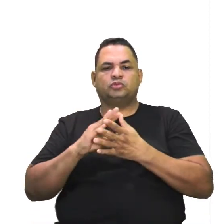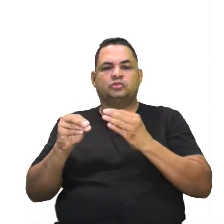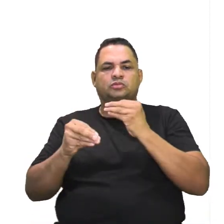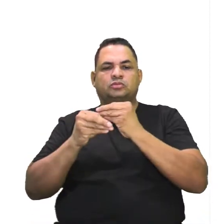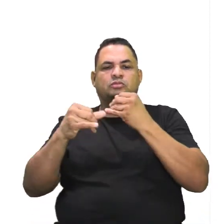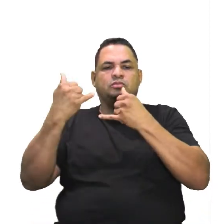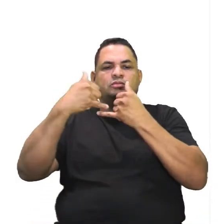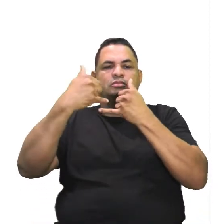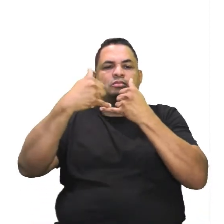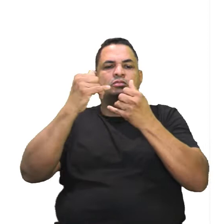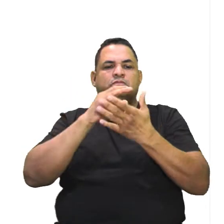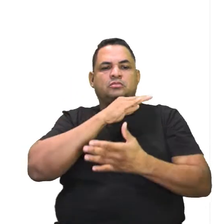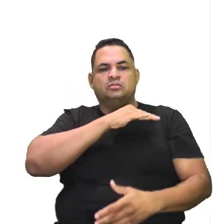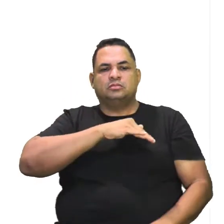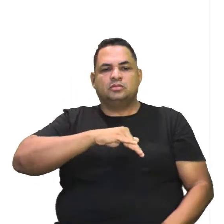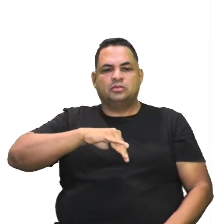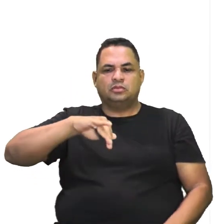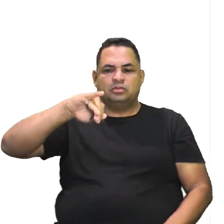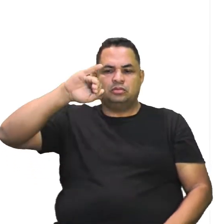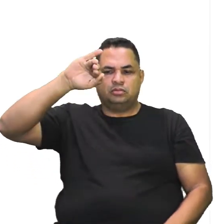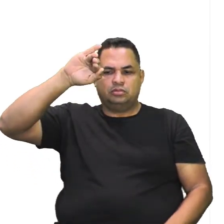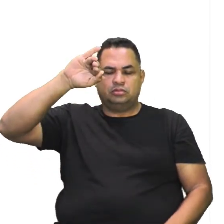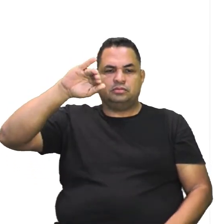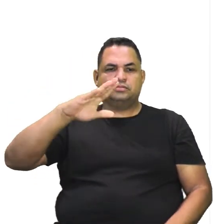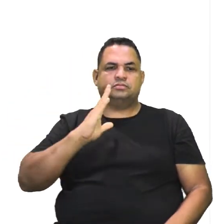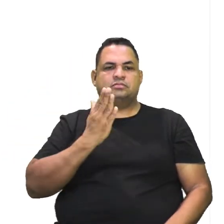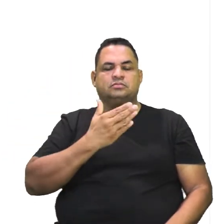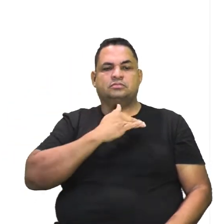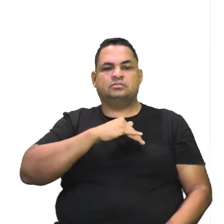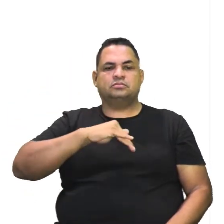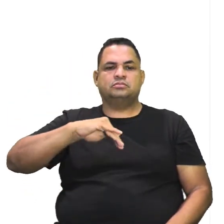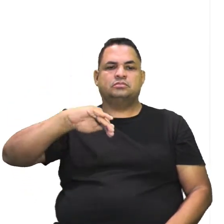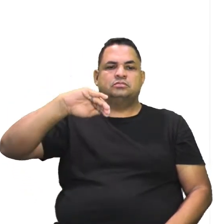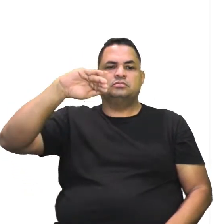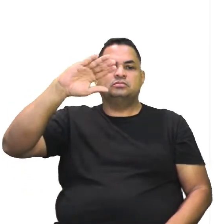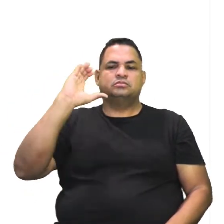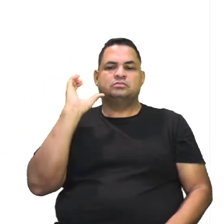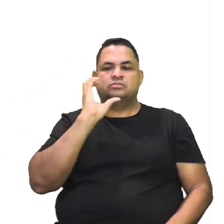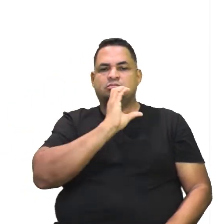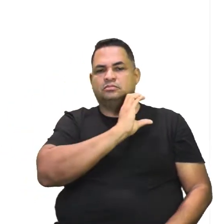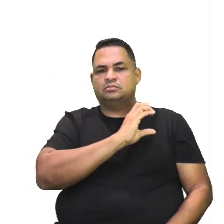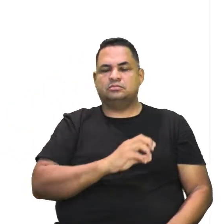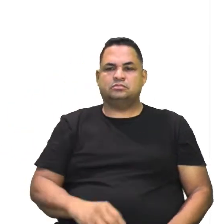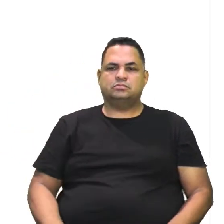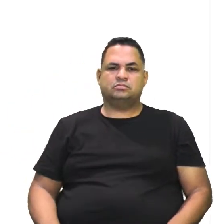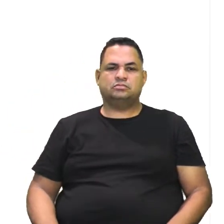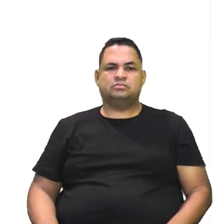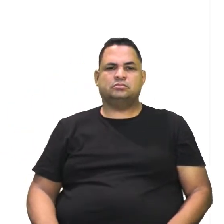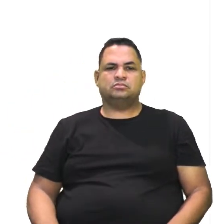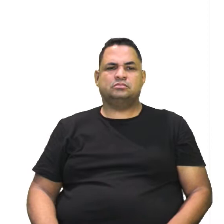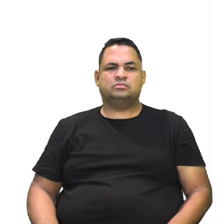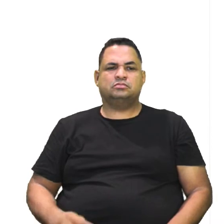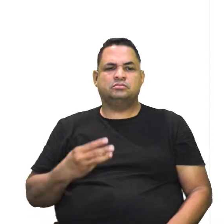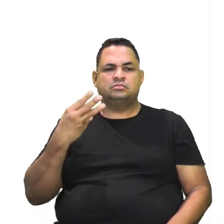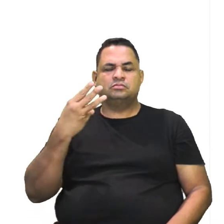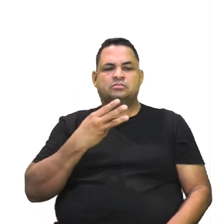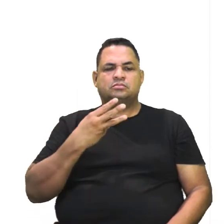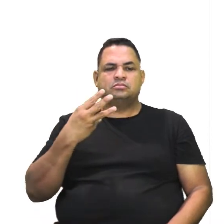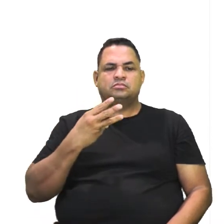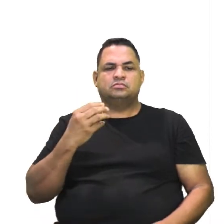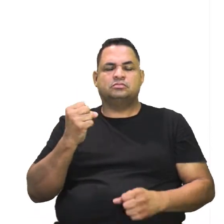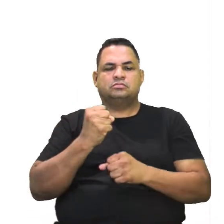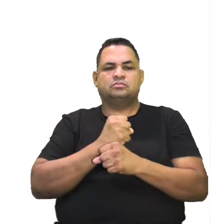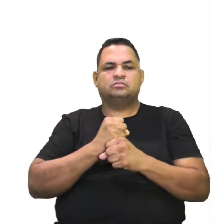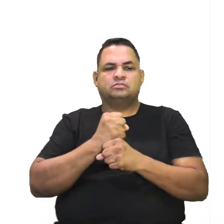ele faz? Uma curva, né? Então já vai crescendo aí mais rápido aí. Olha lá, no terceiro ano,